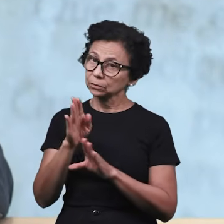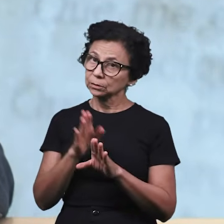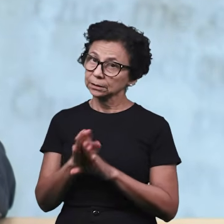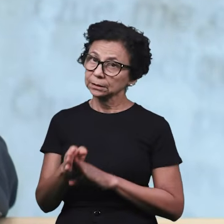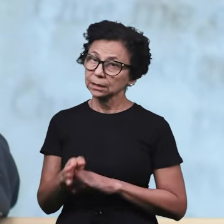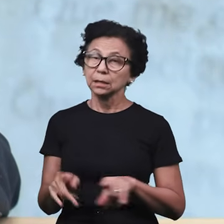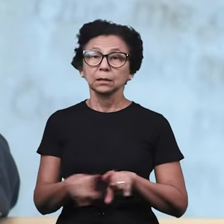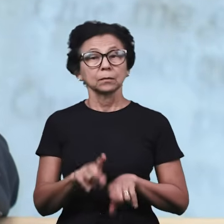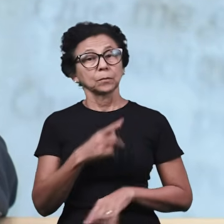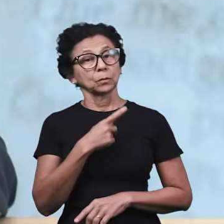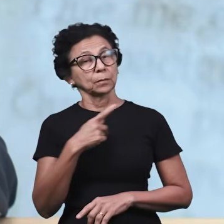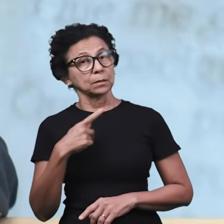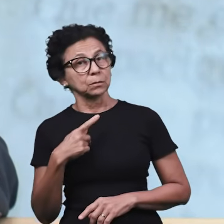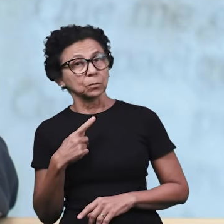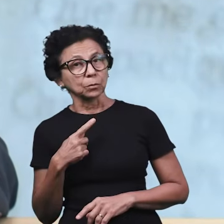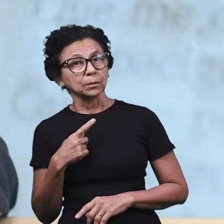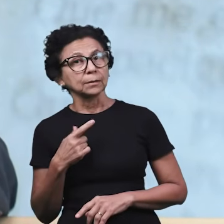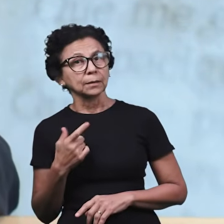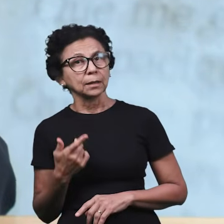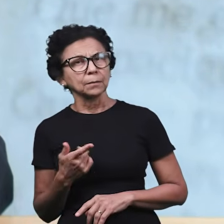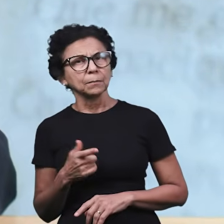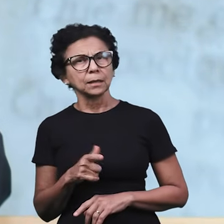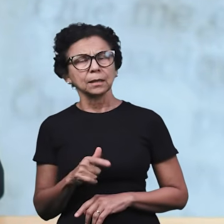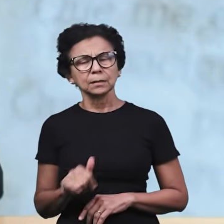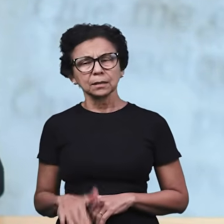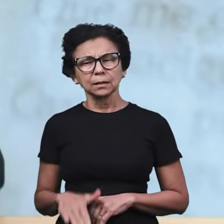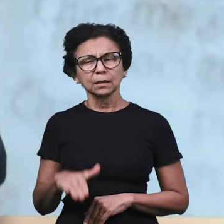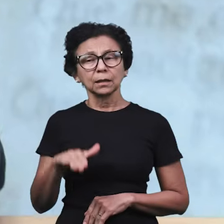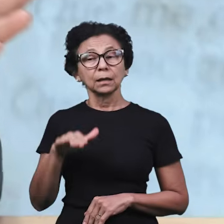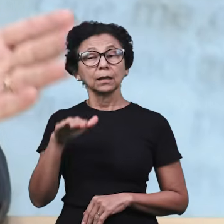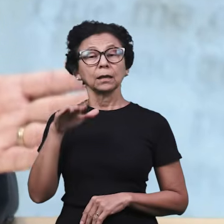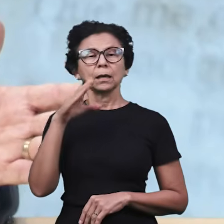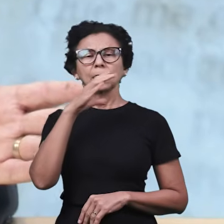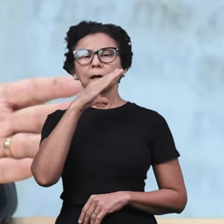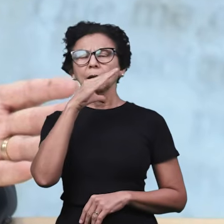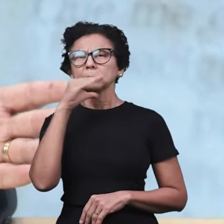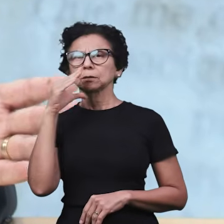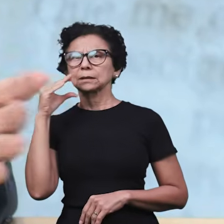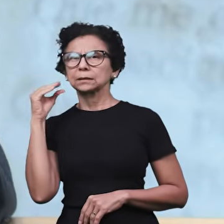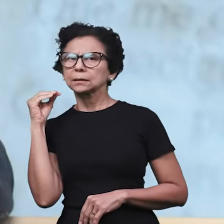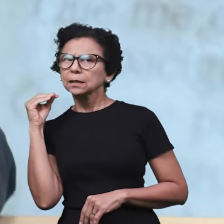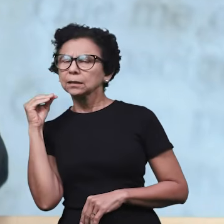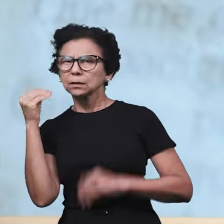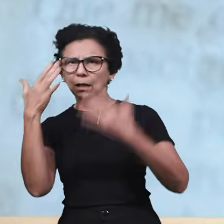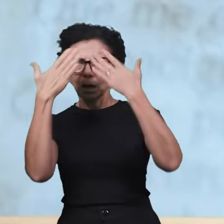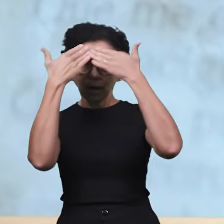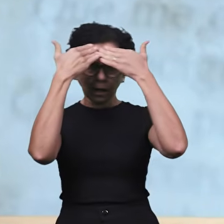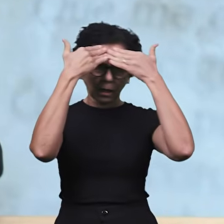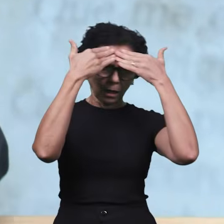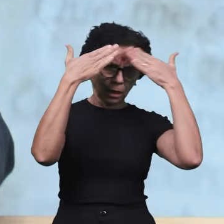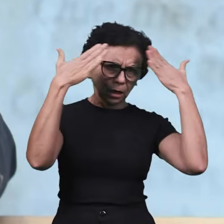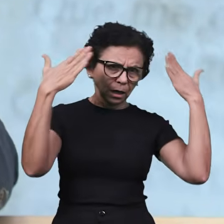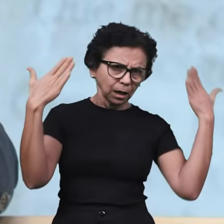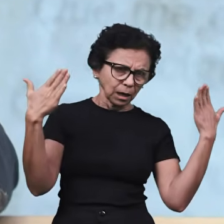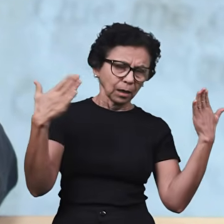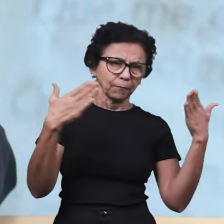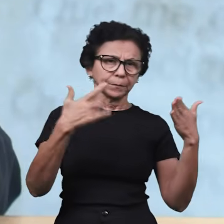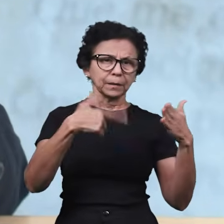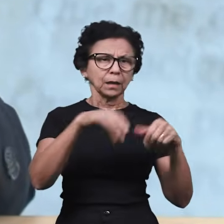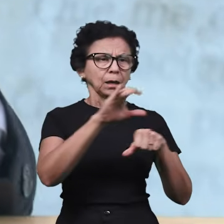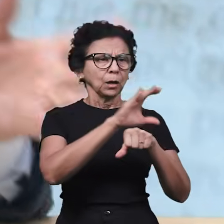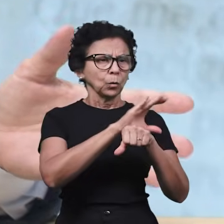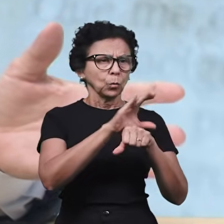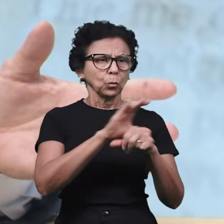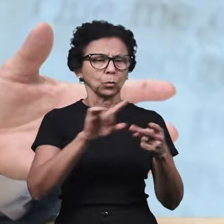dentro da igreja. Quando você começa a ser adolescente, as portas vão sendo abertas. São cursos, é a